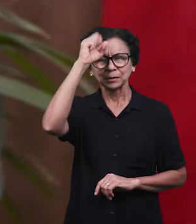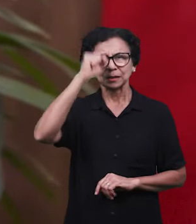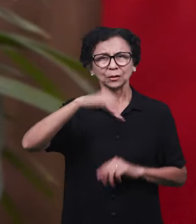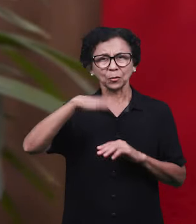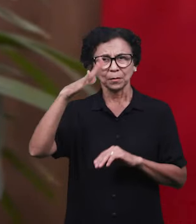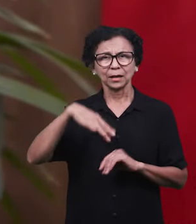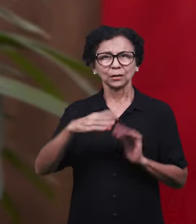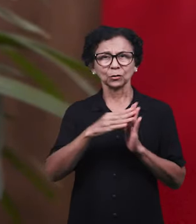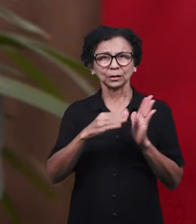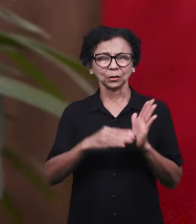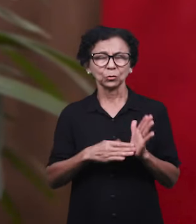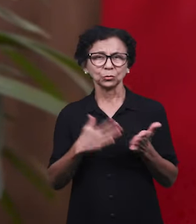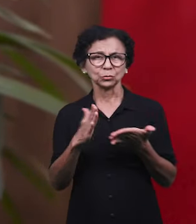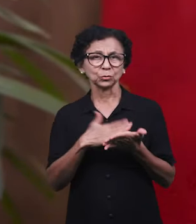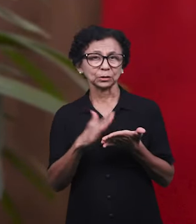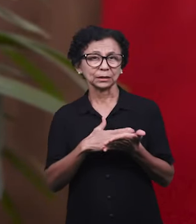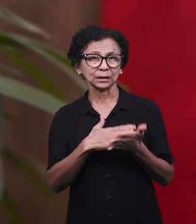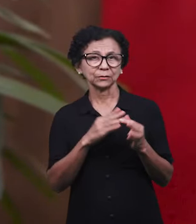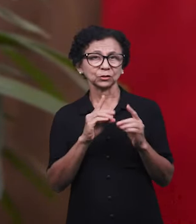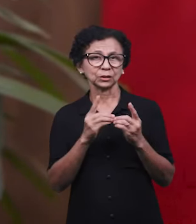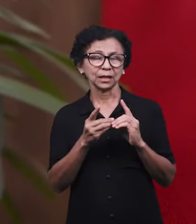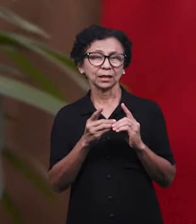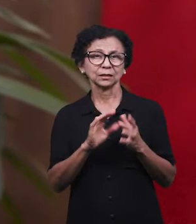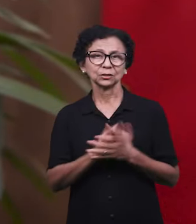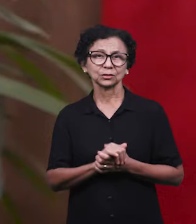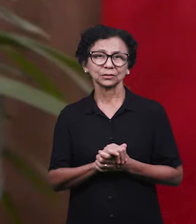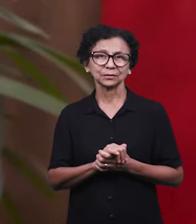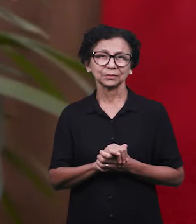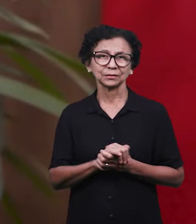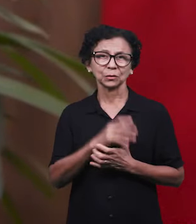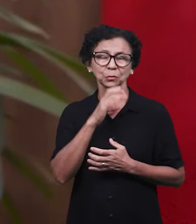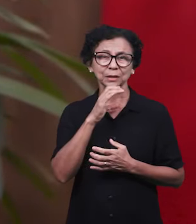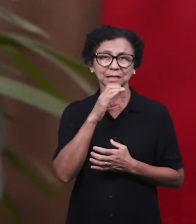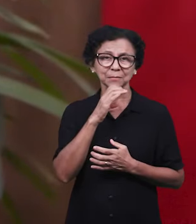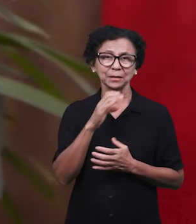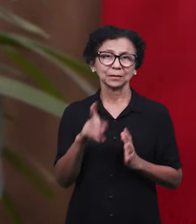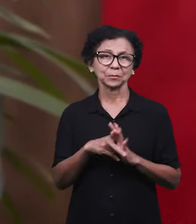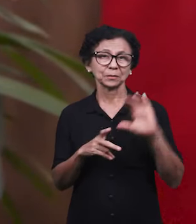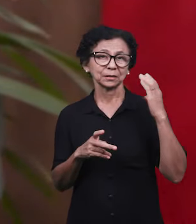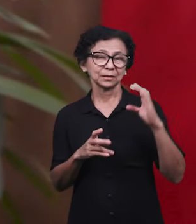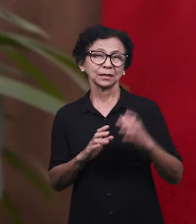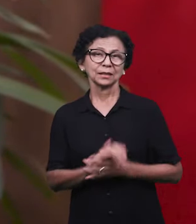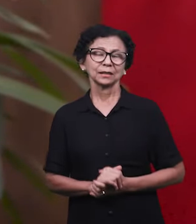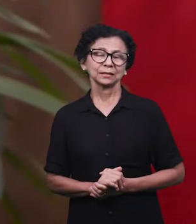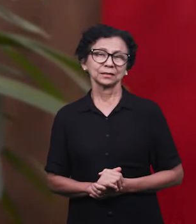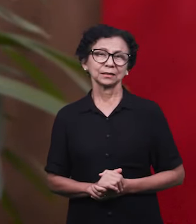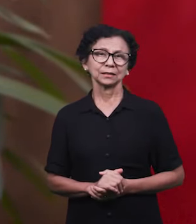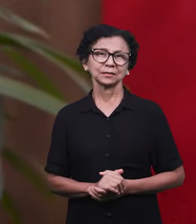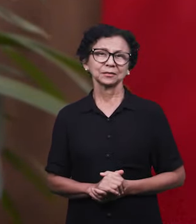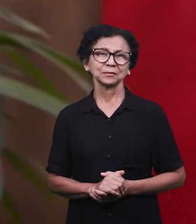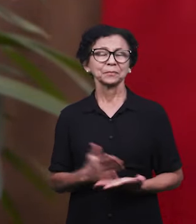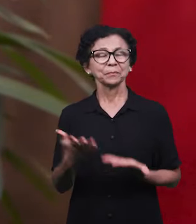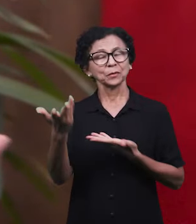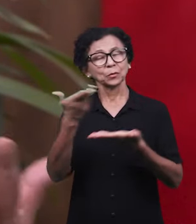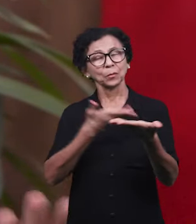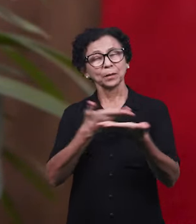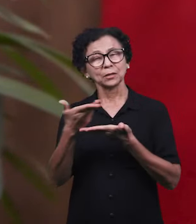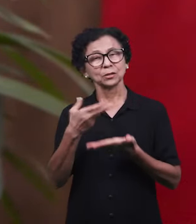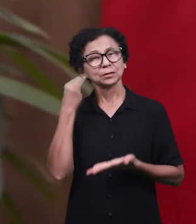conhecimentos científicos. Essa demanda também está presente em sua casa. Então, compartilhe conosco a sua experiência,